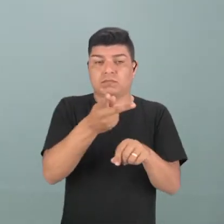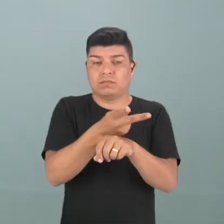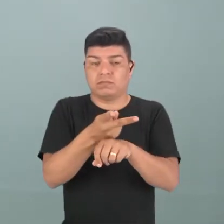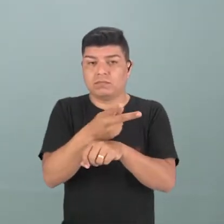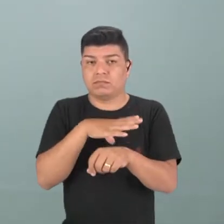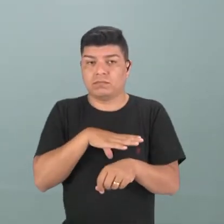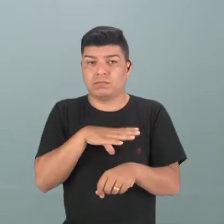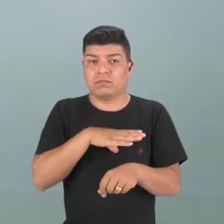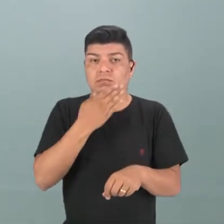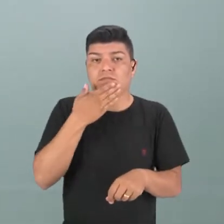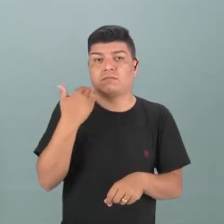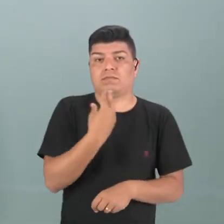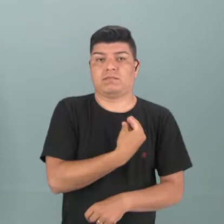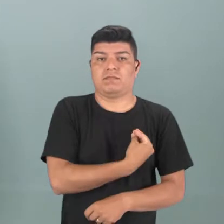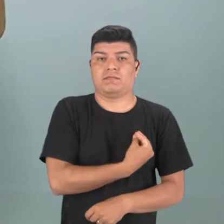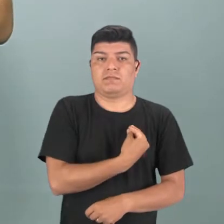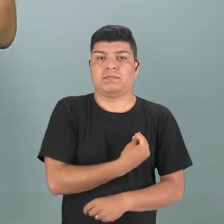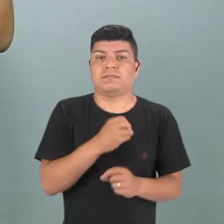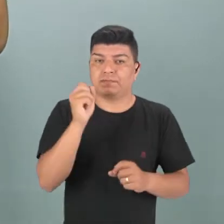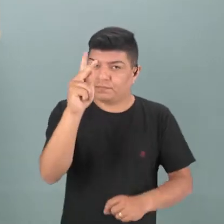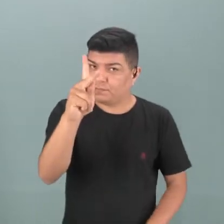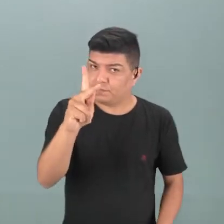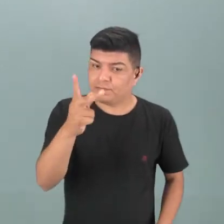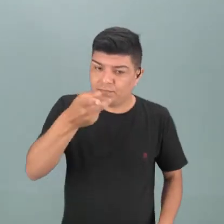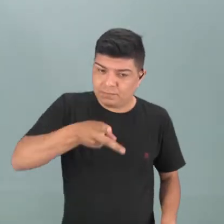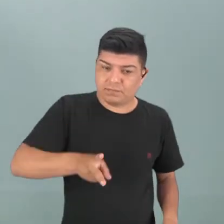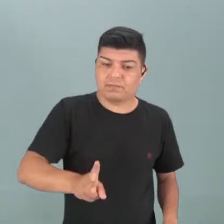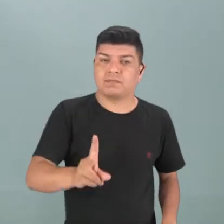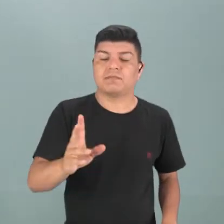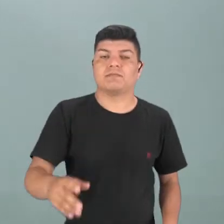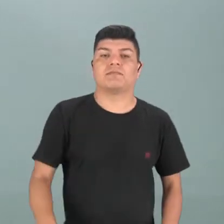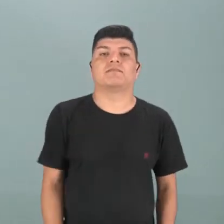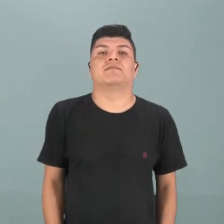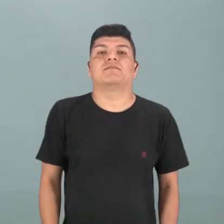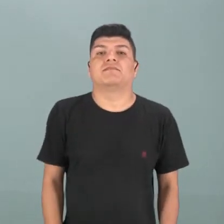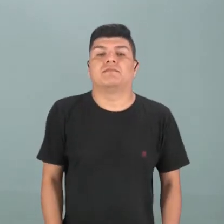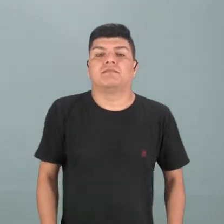para melhorias de vida, ok? Vamos continuar.